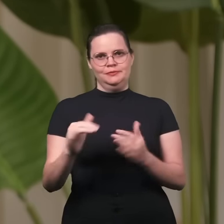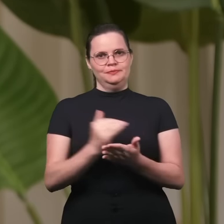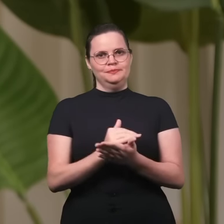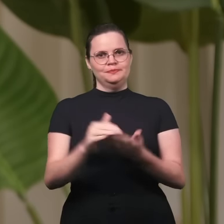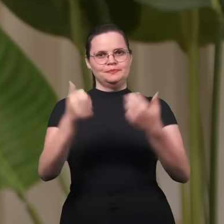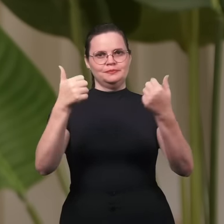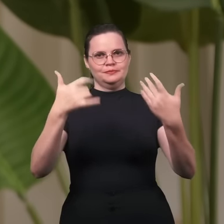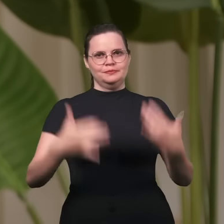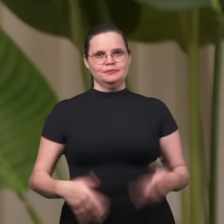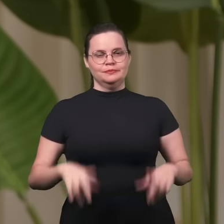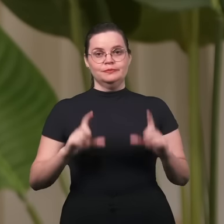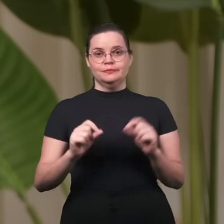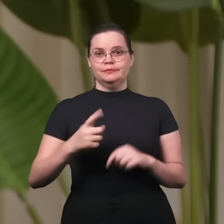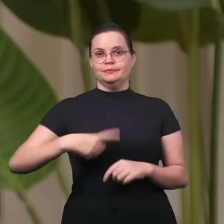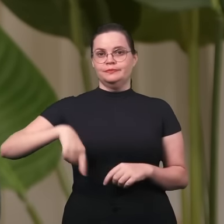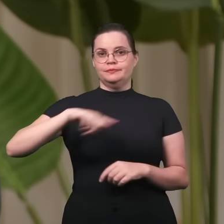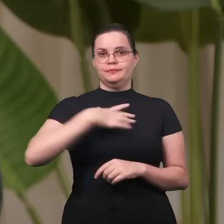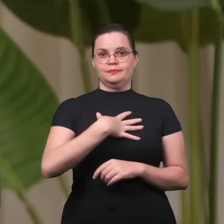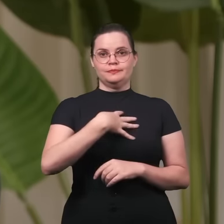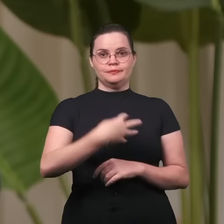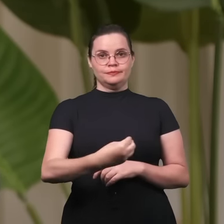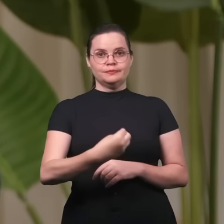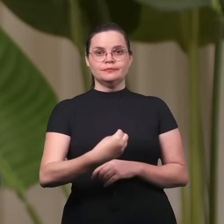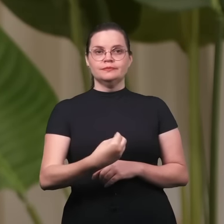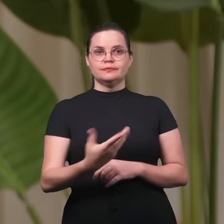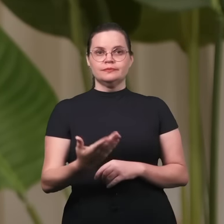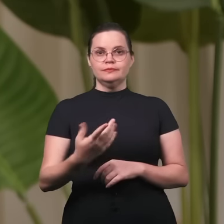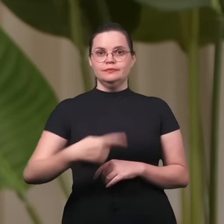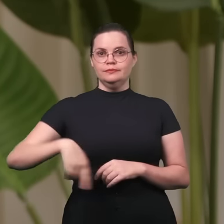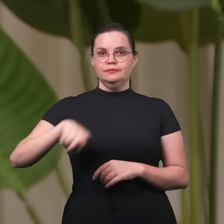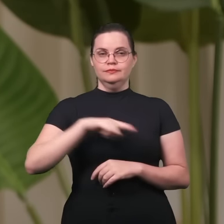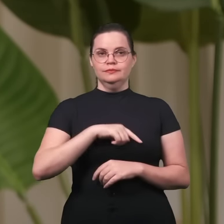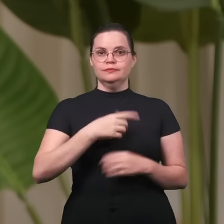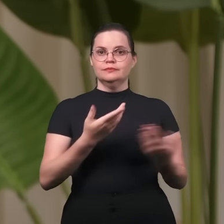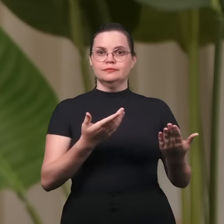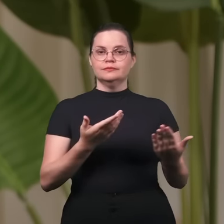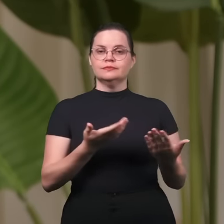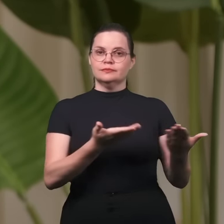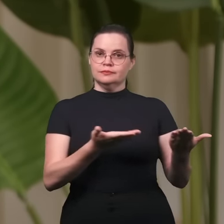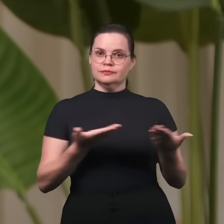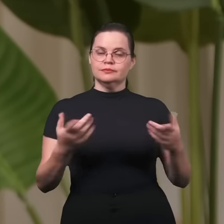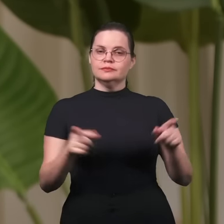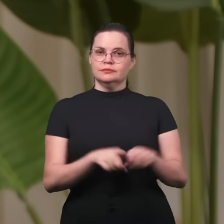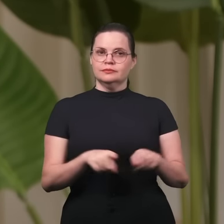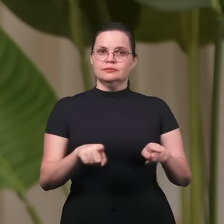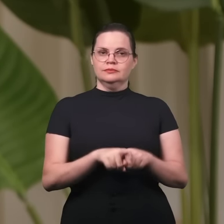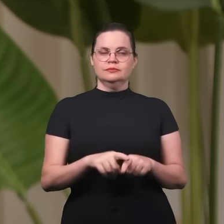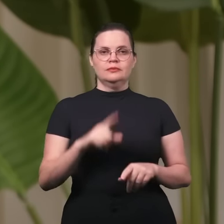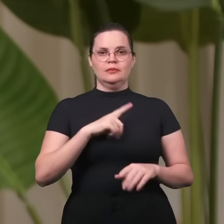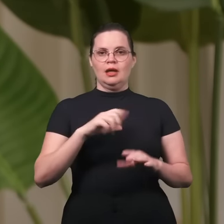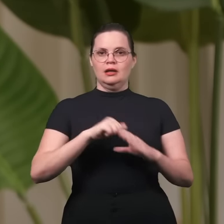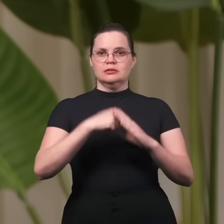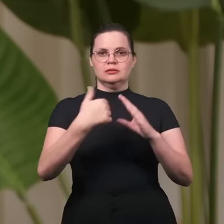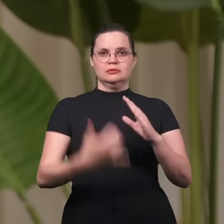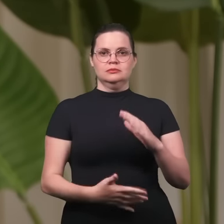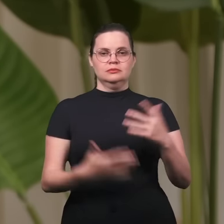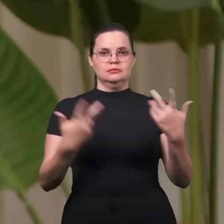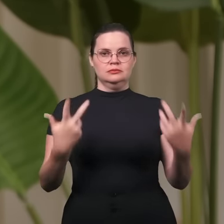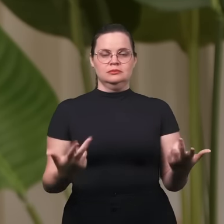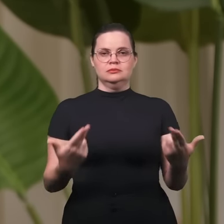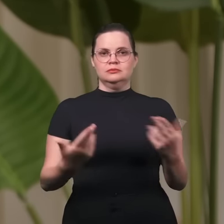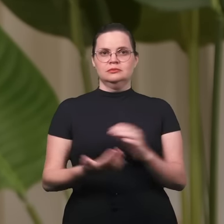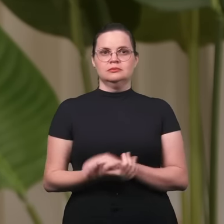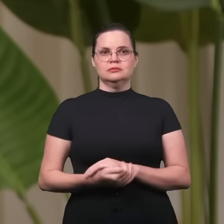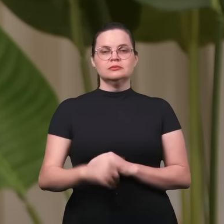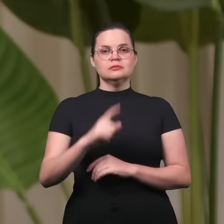mostrando que os nossos filhos, aqueles que nós recebemos, também têm esse